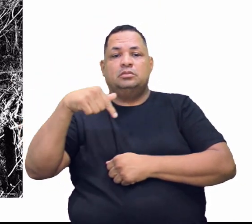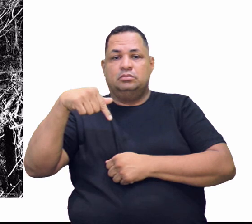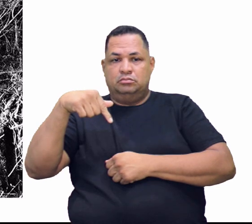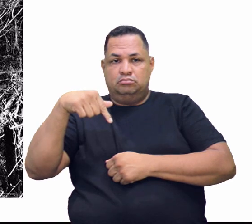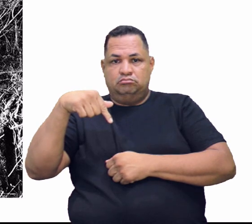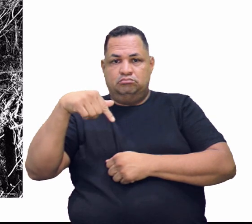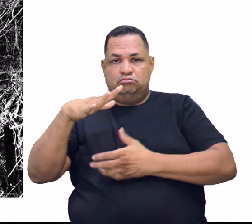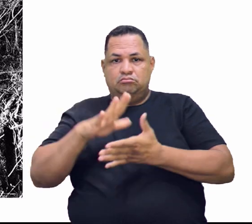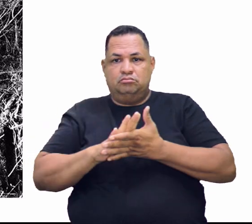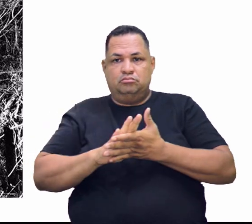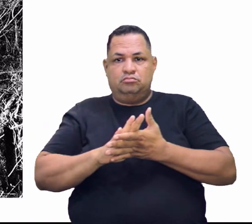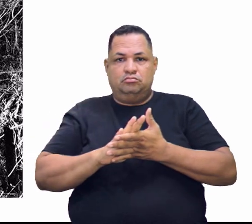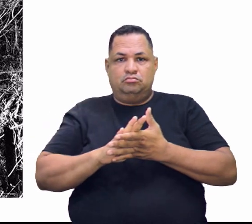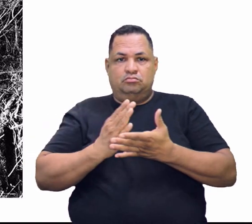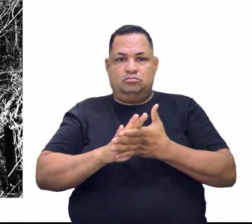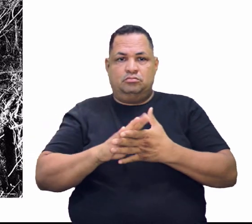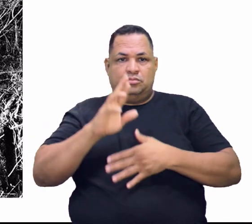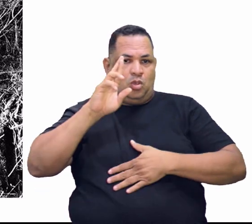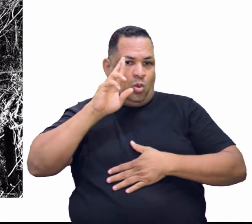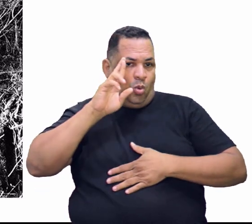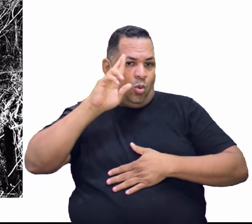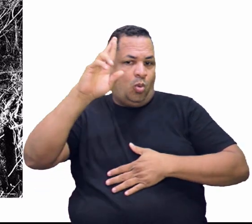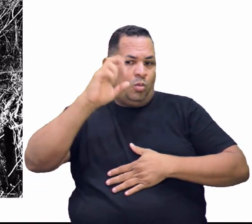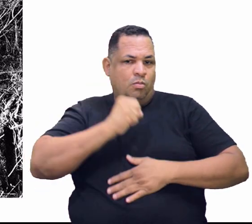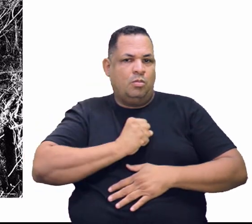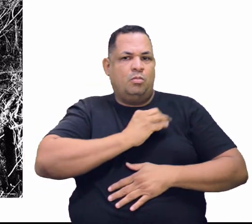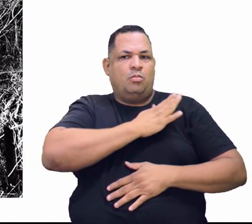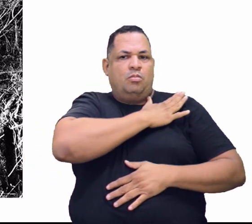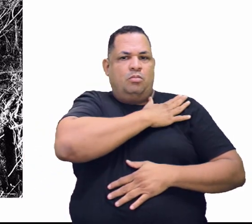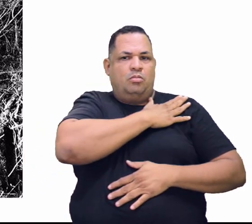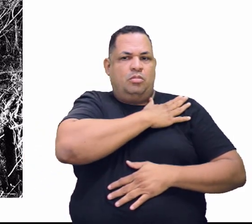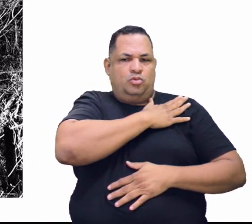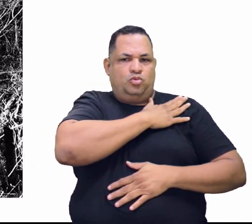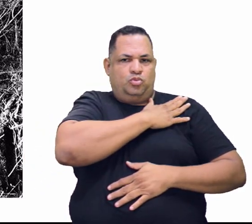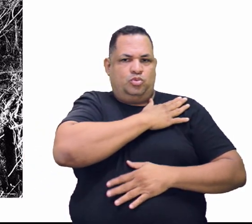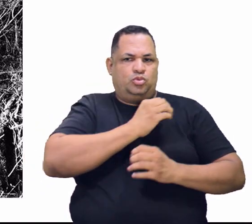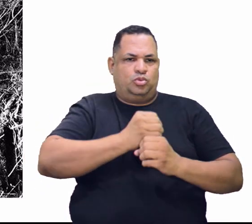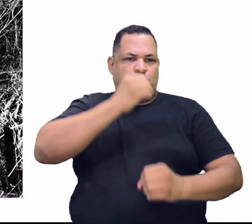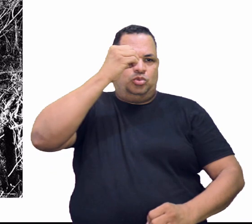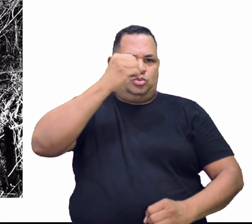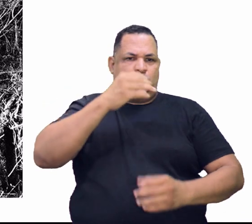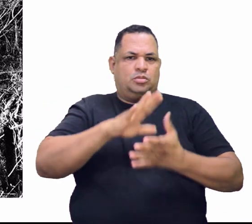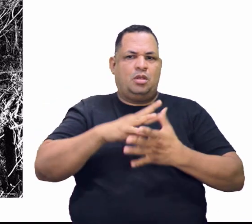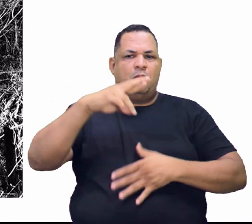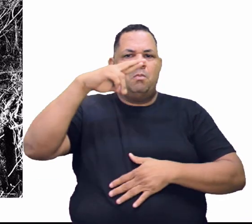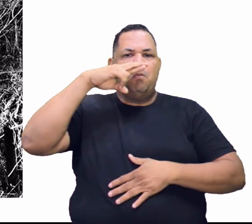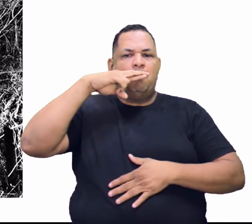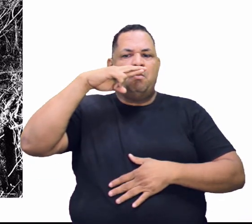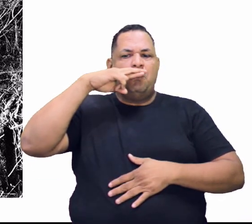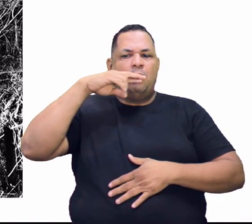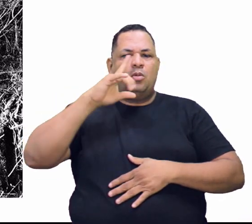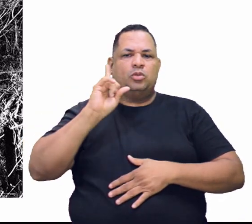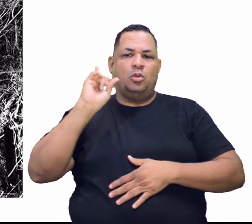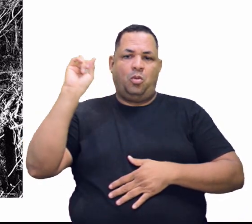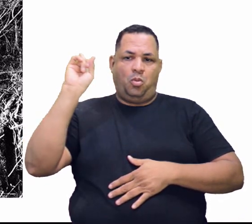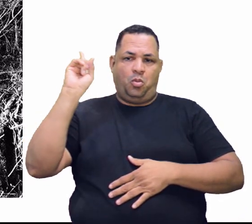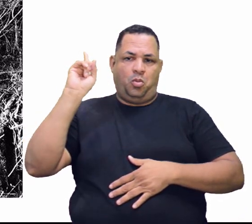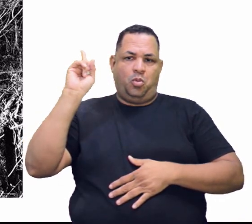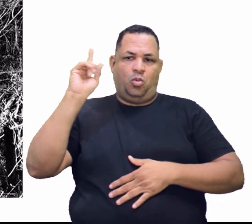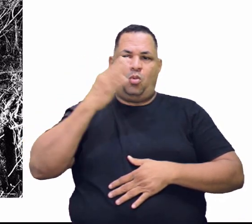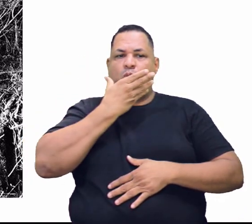então oficial do Corpo de Engenharia Militar, nome Cândido Mariano da Silva